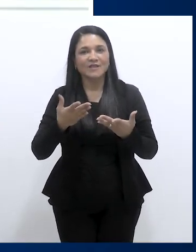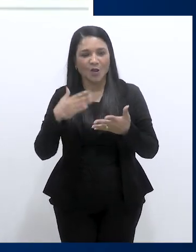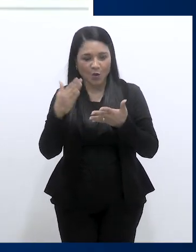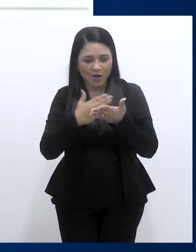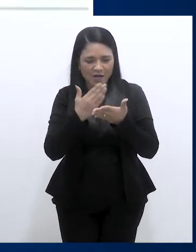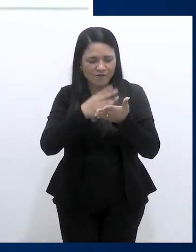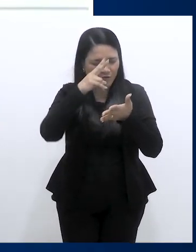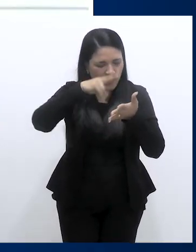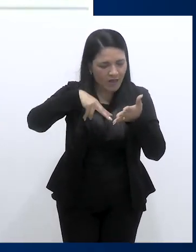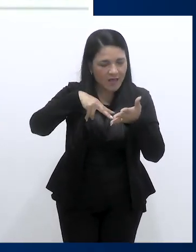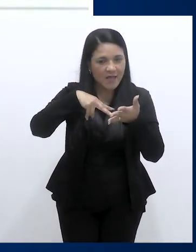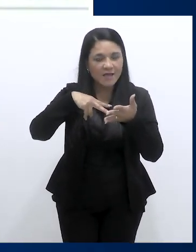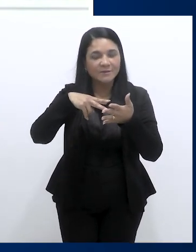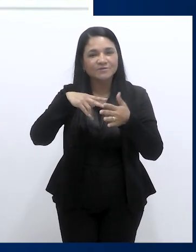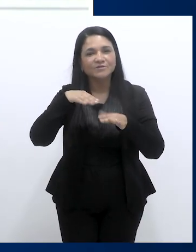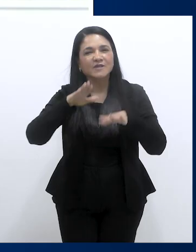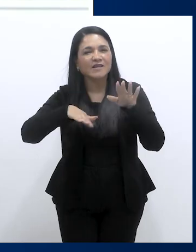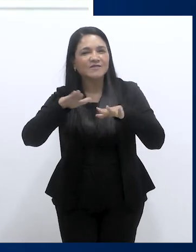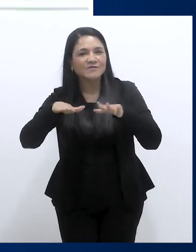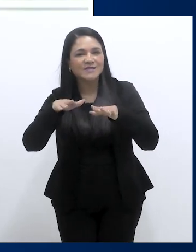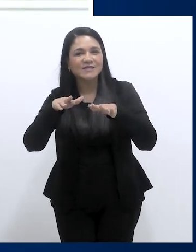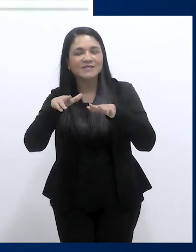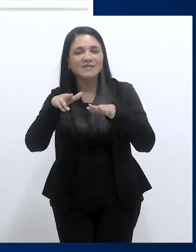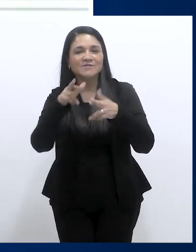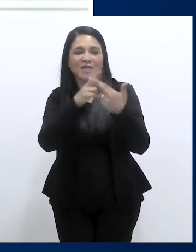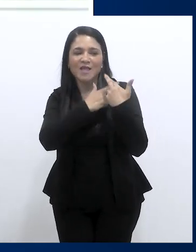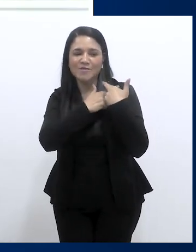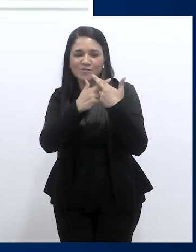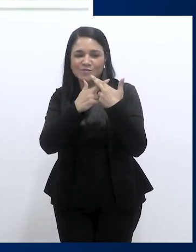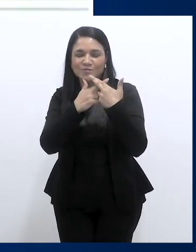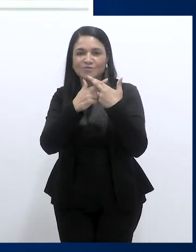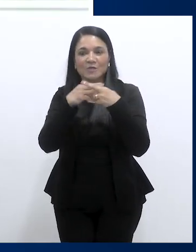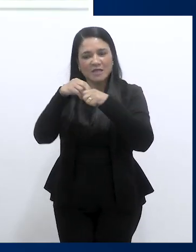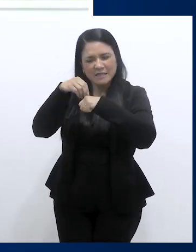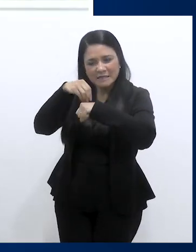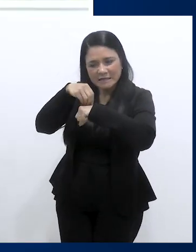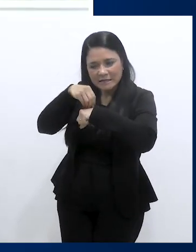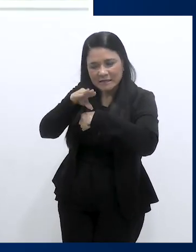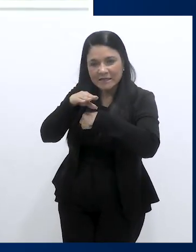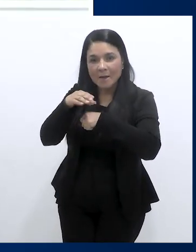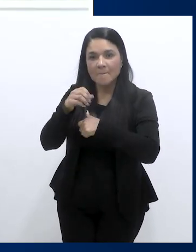gente, às vezes, essa anfitriã passa missões